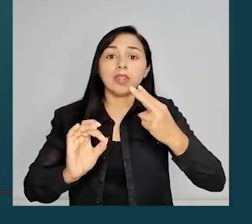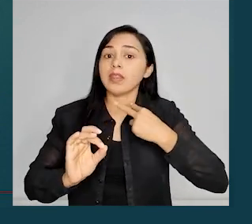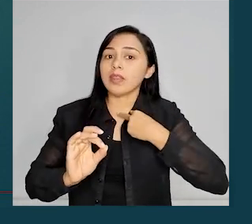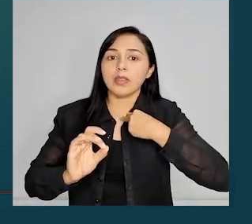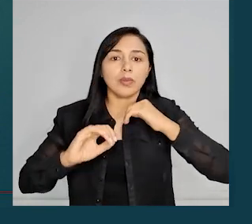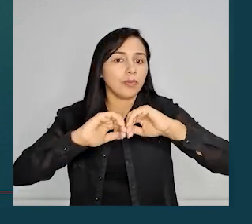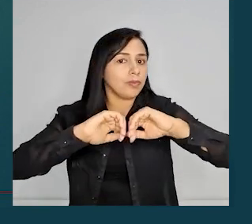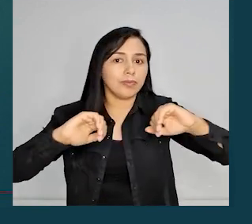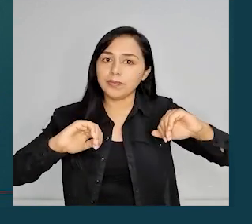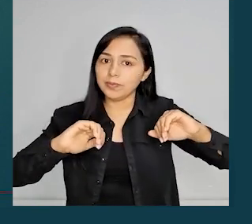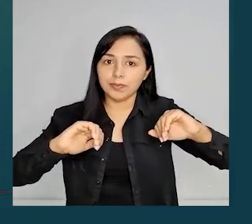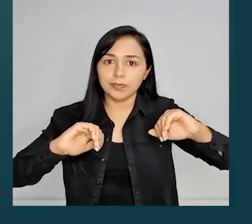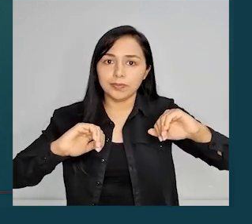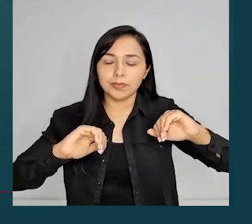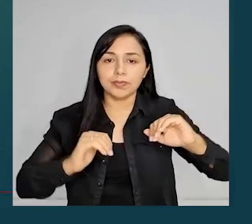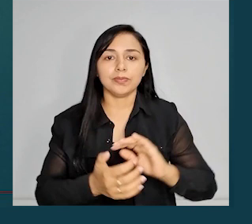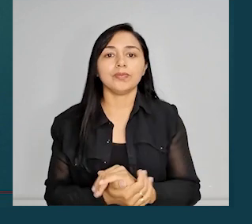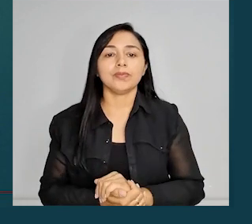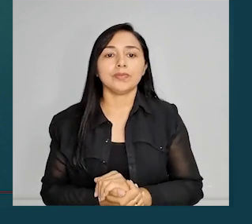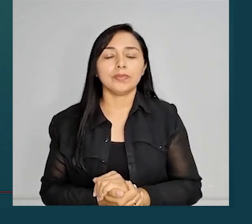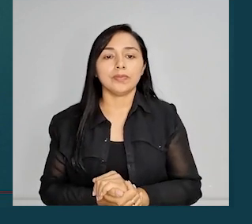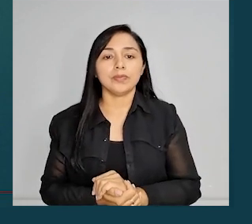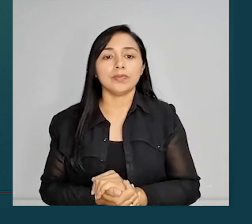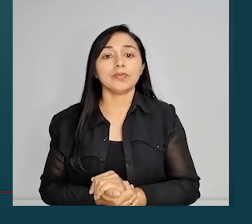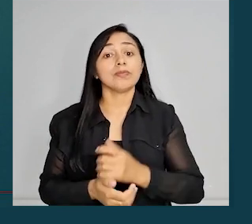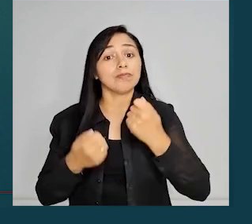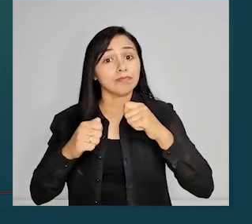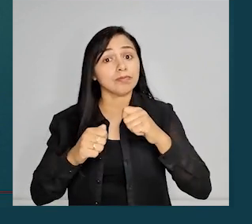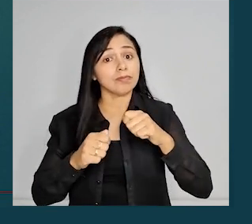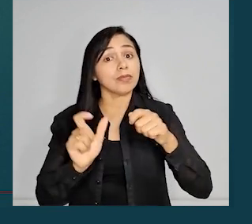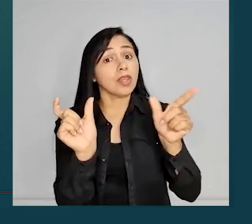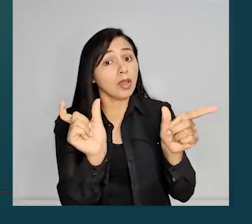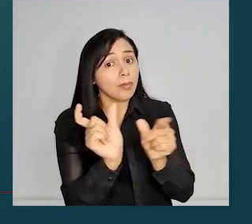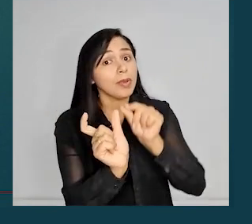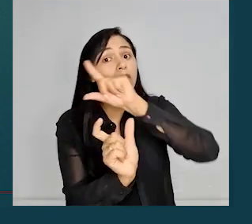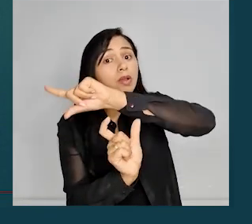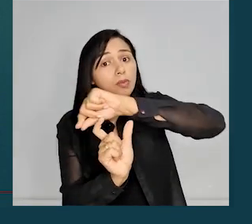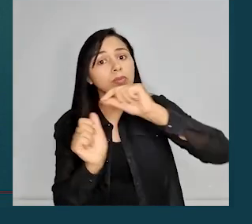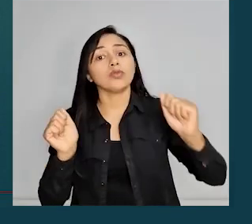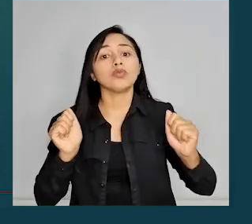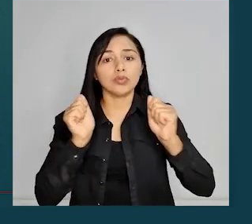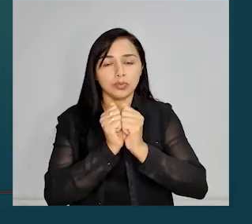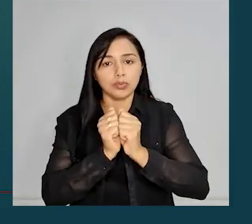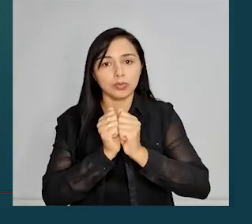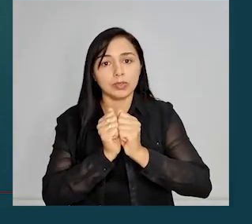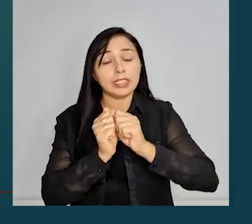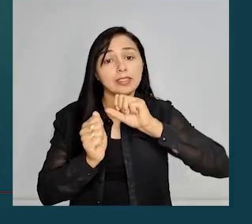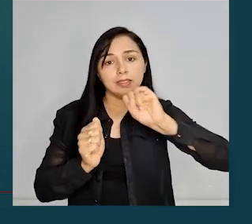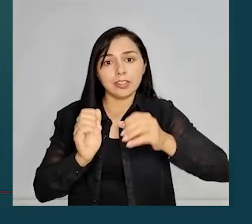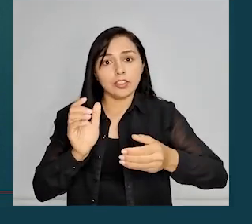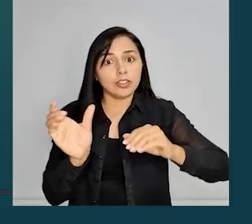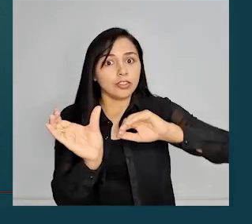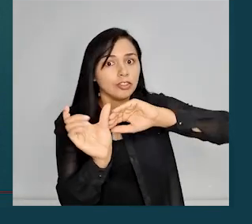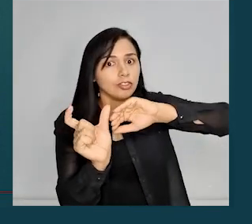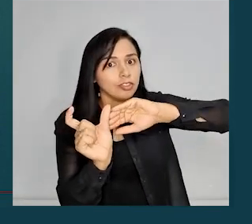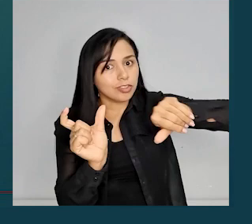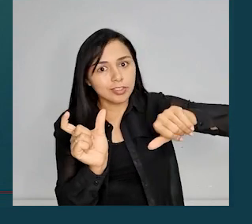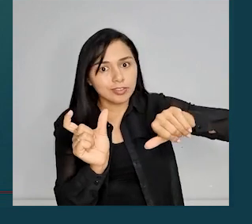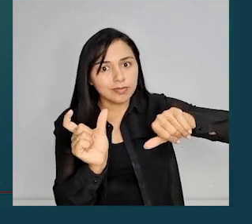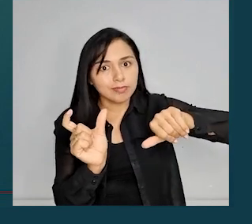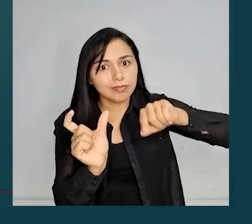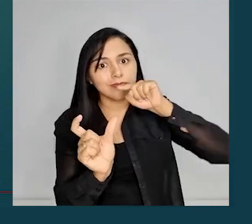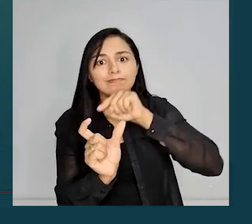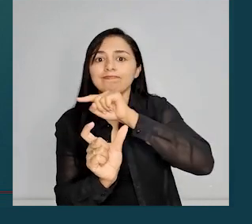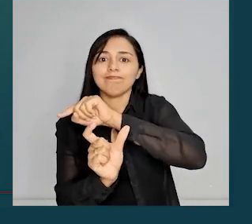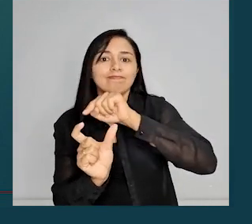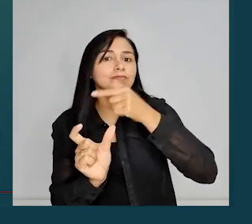não podem se separar, devem ser usados ao mesmo tempo, pois sem um deles a palavra não se reveste a